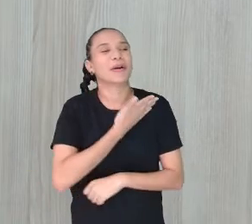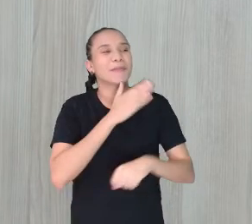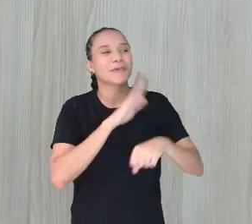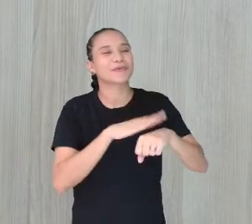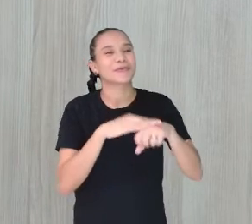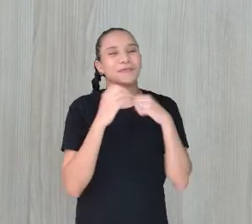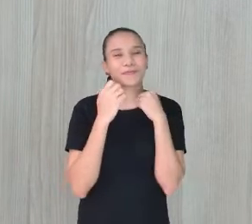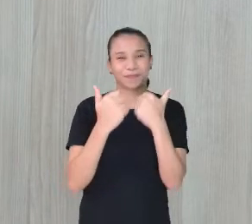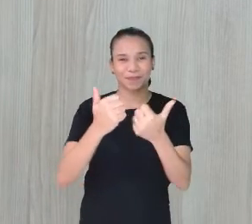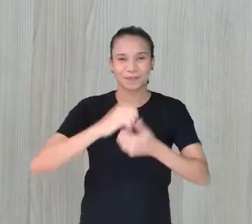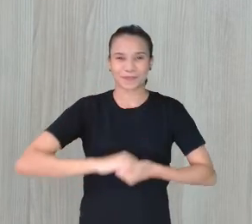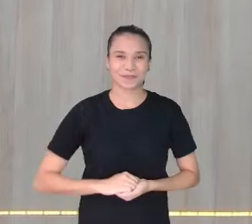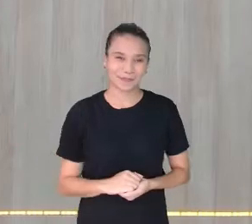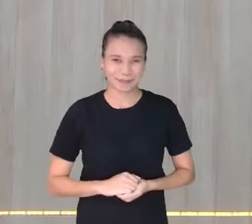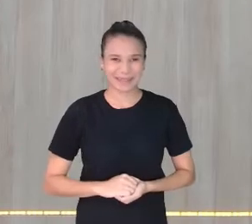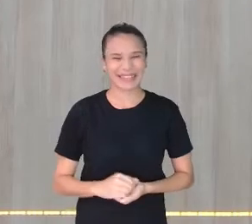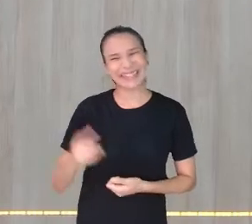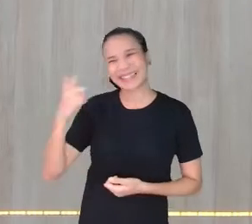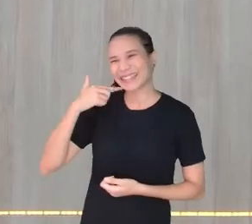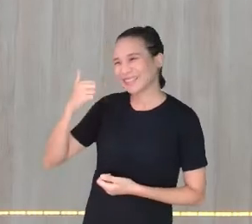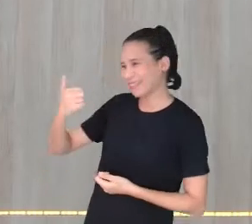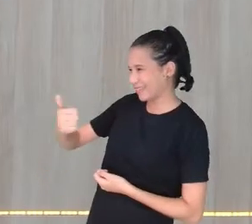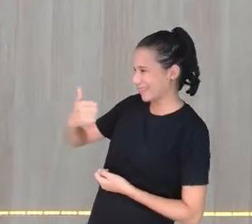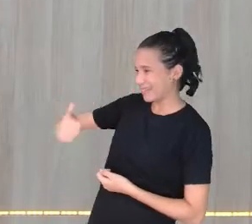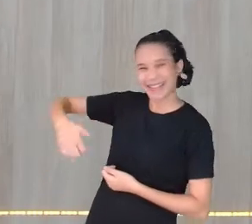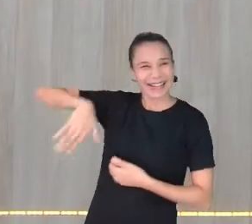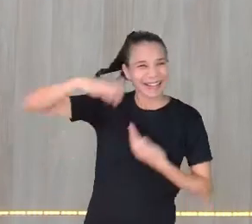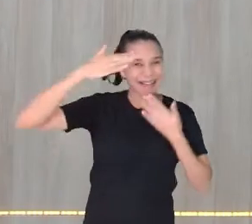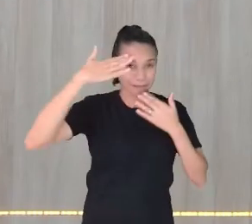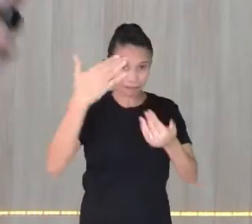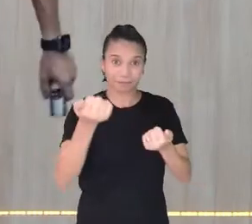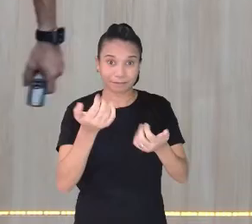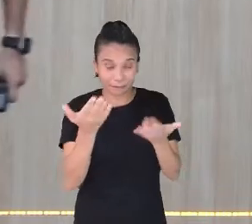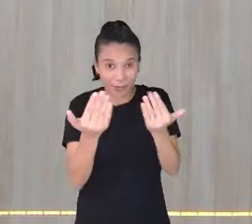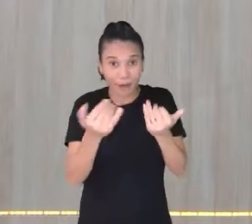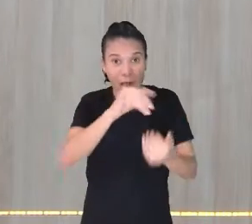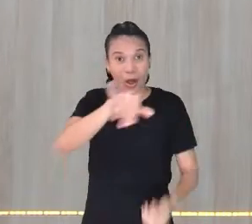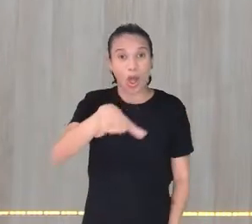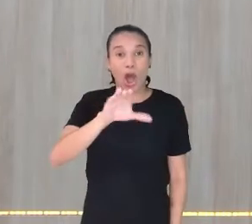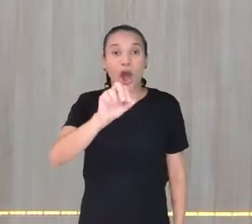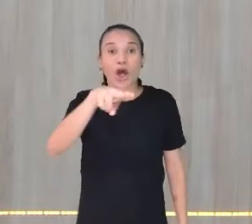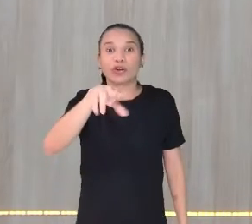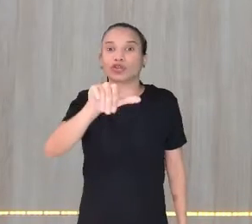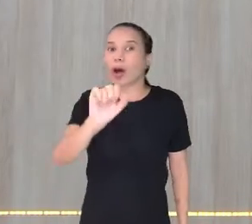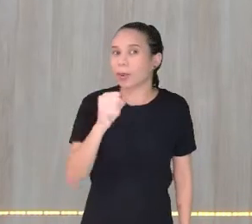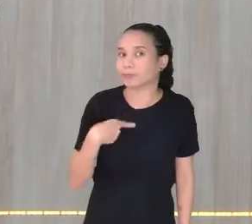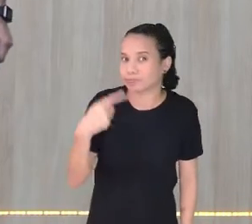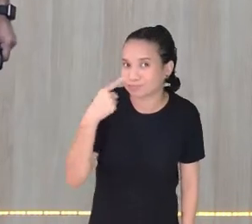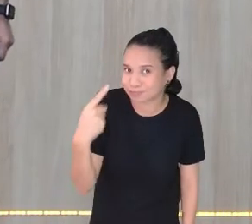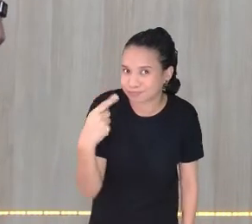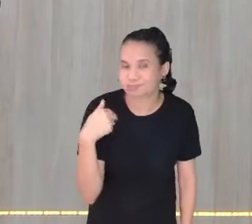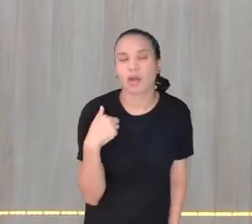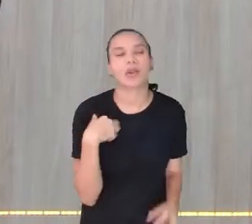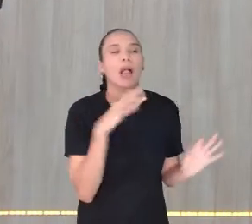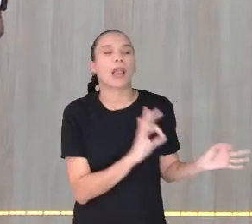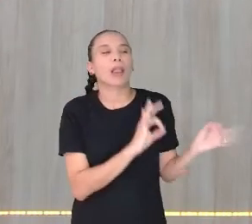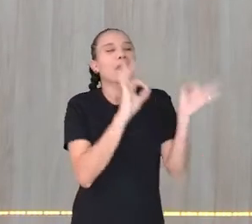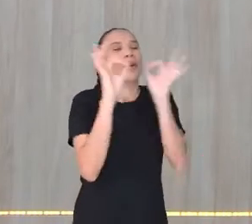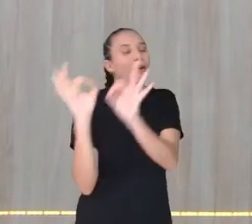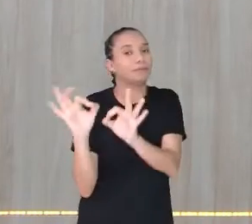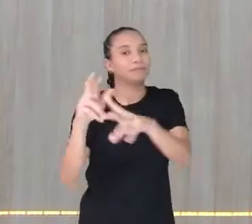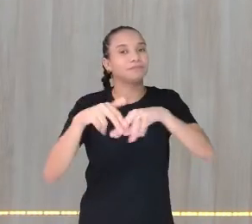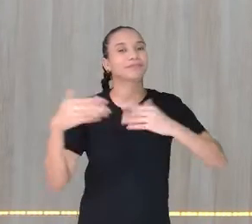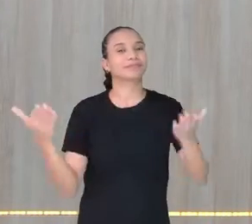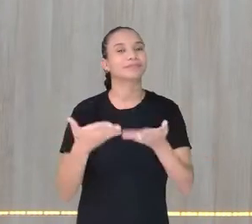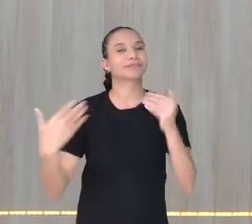tá bom? Show de bola. Vamos lá, Jonas. Jonas já estava ligadinho na aula do professor Heleno. Eu estava aqui acompanhando e